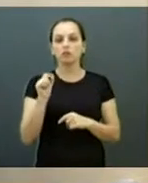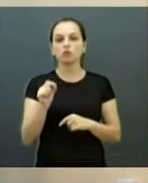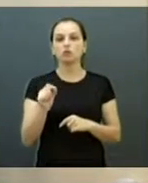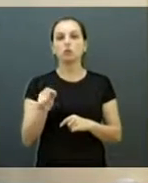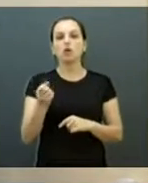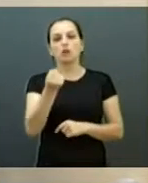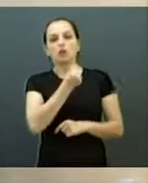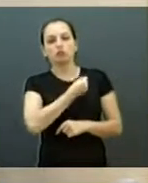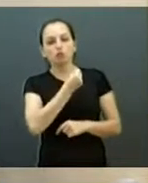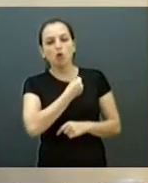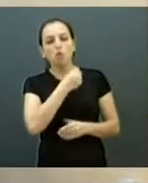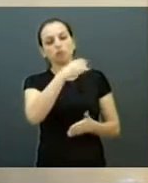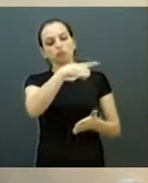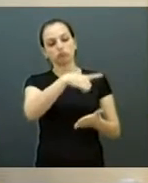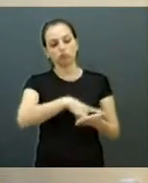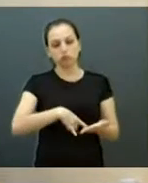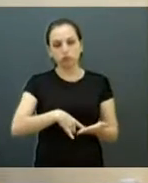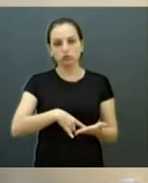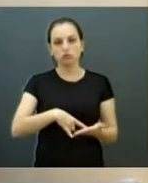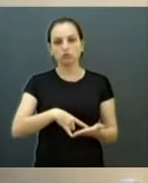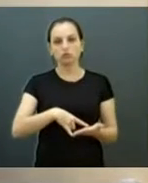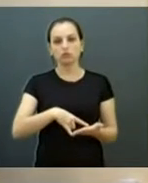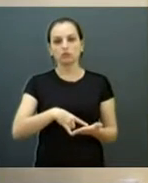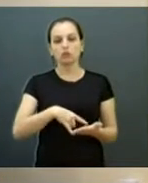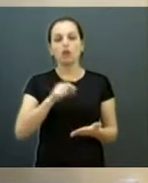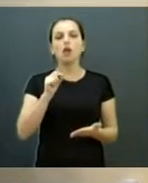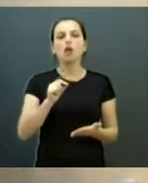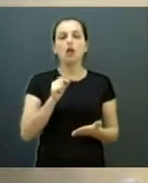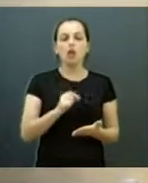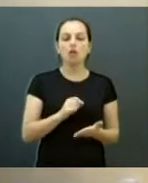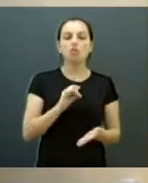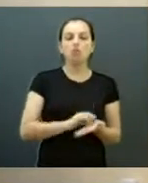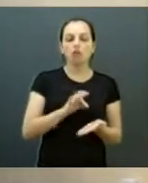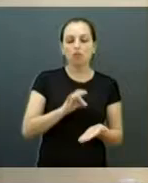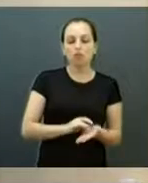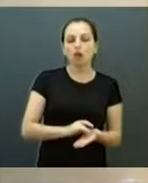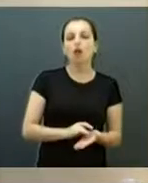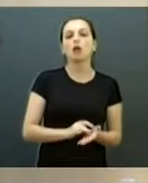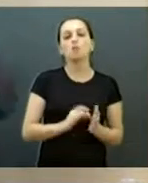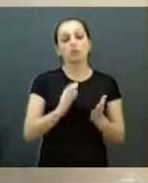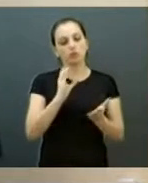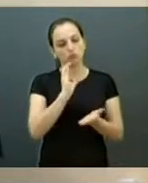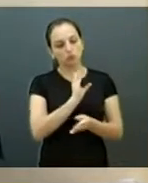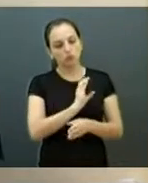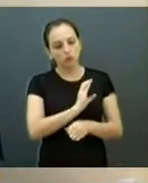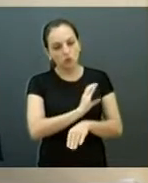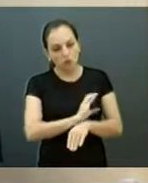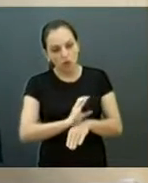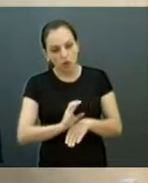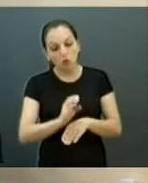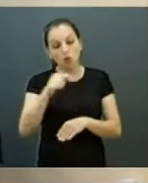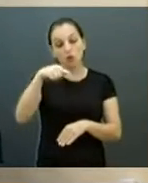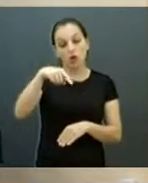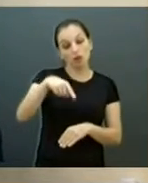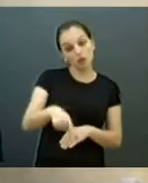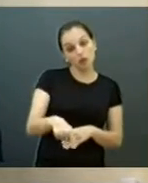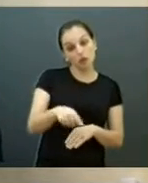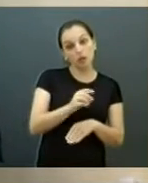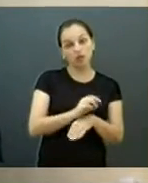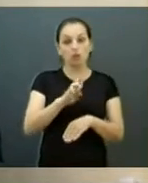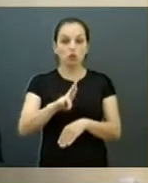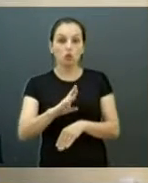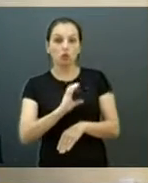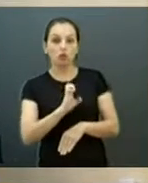são números documentos é eu acho que com certeza o coordenador tem que vim para essa casa do doutor césar o secretário